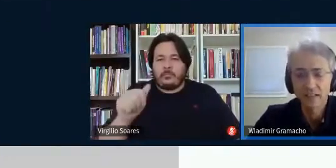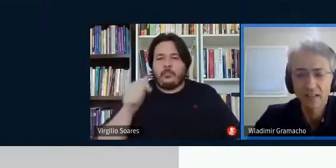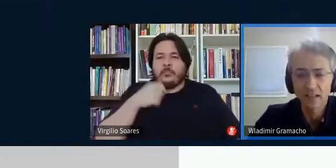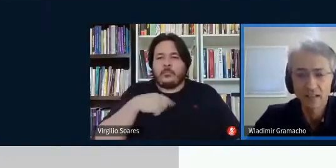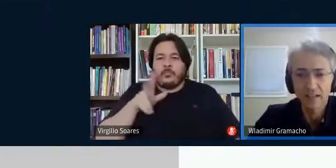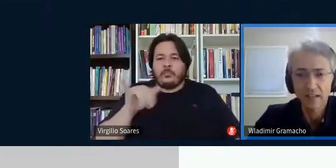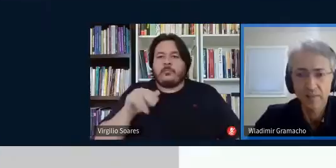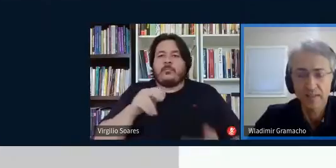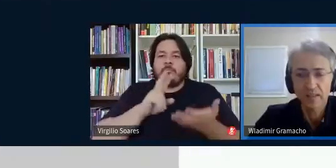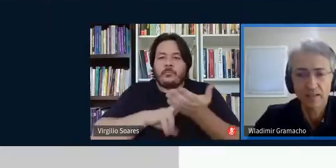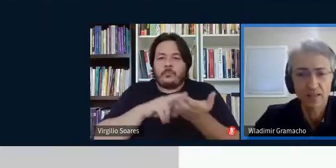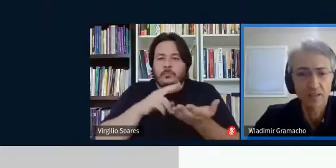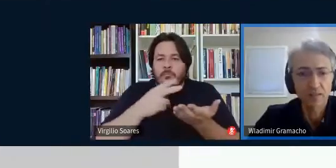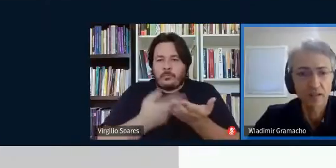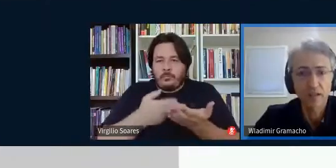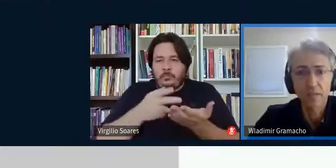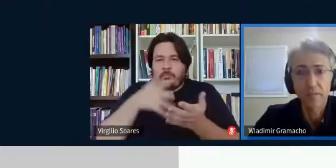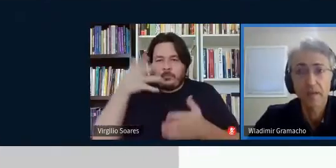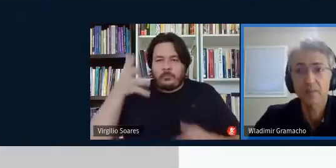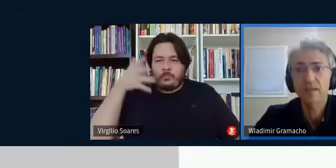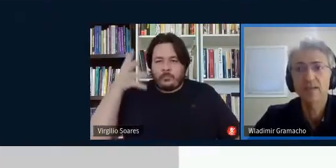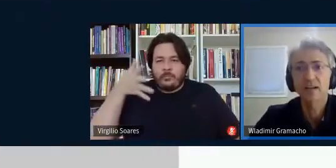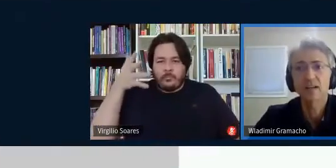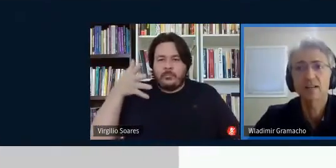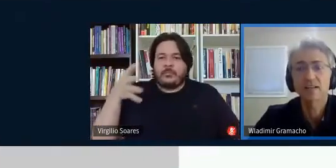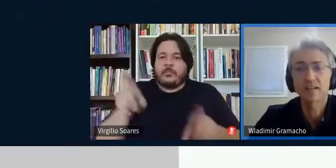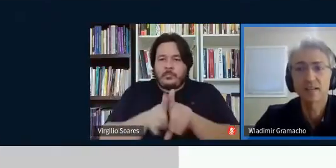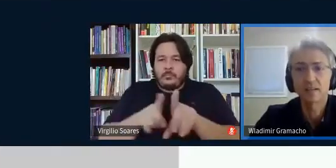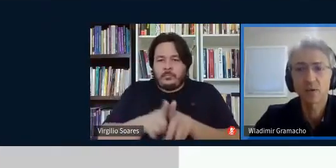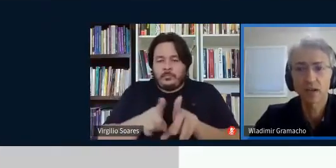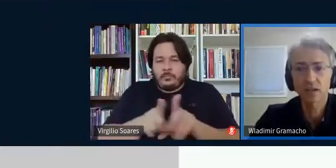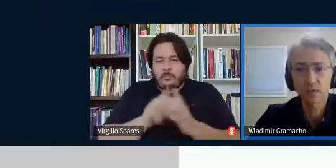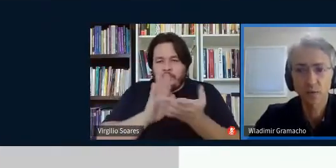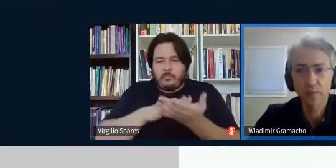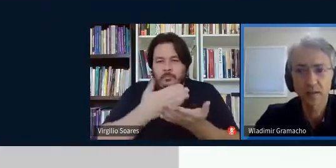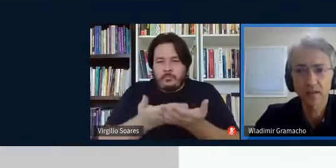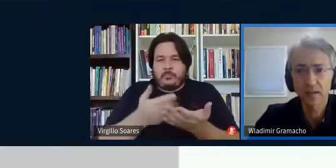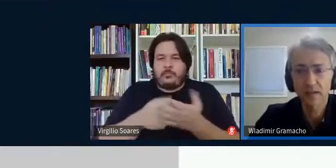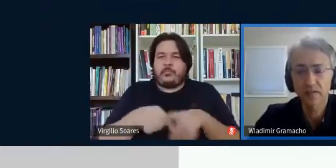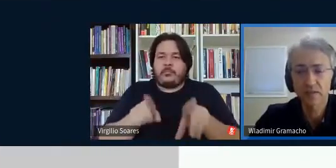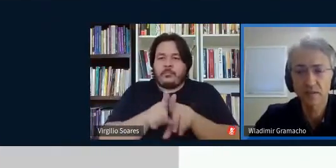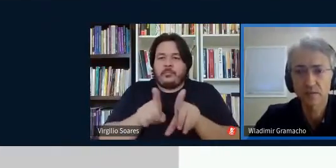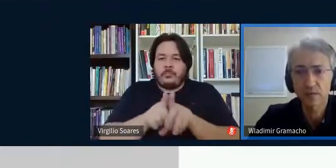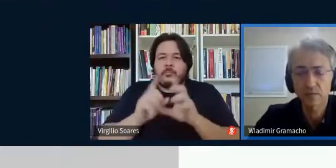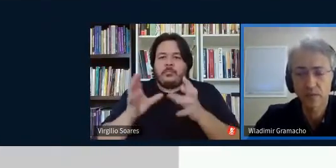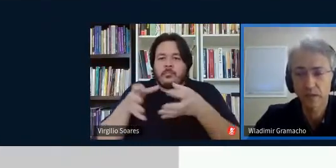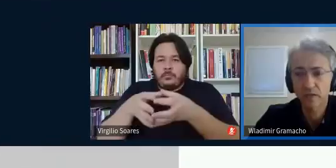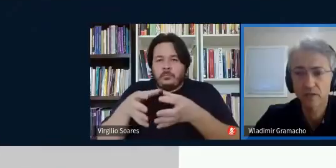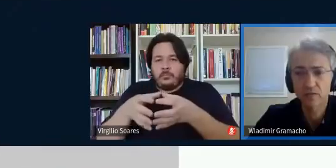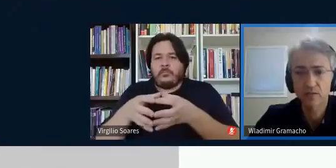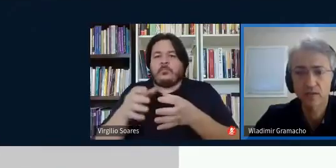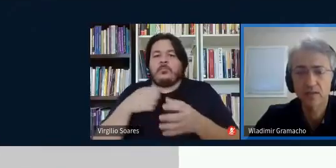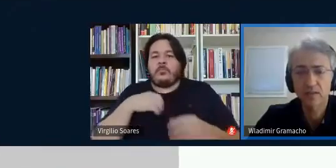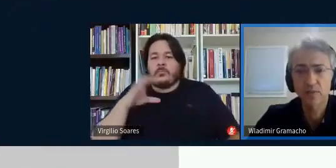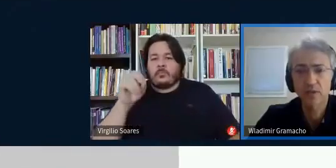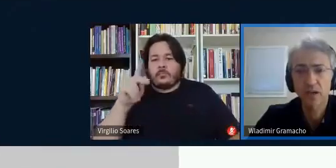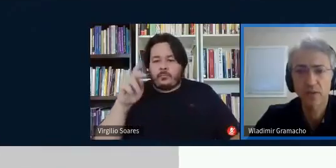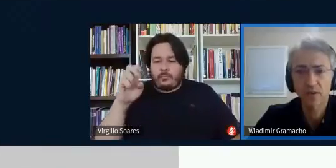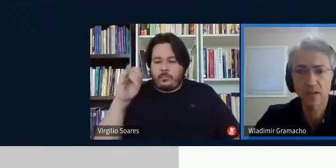tradução dessa apresentação. Queria também parabenizar os colegas do COPEI que têm, enfim, desenvolvido um